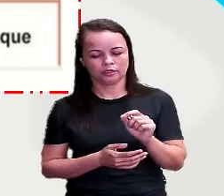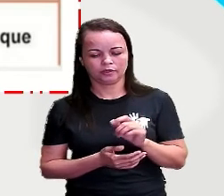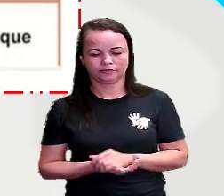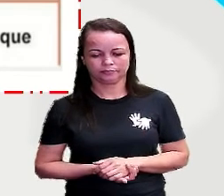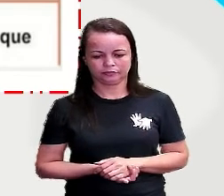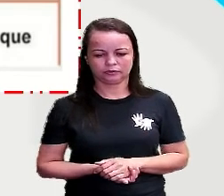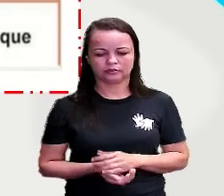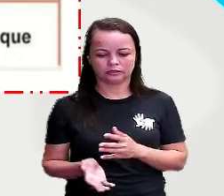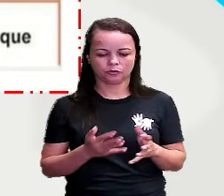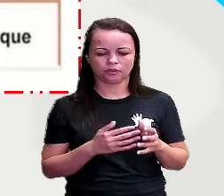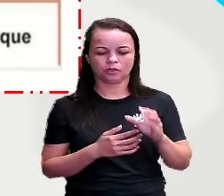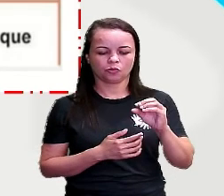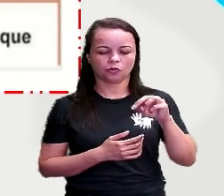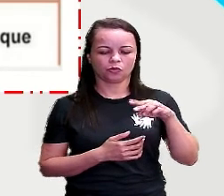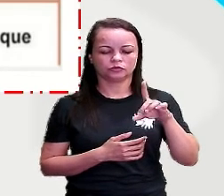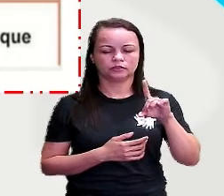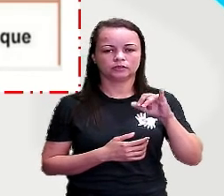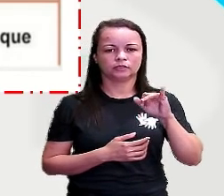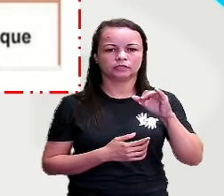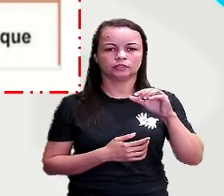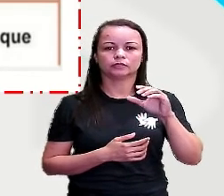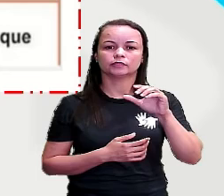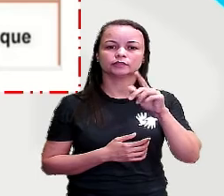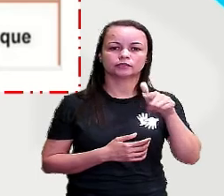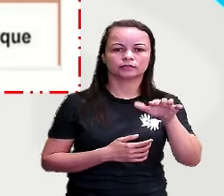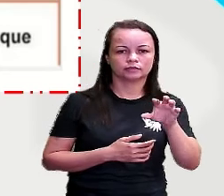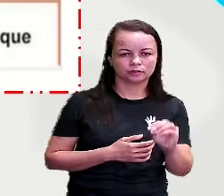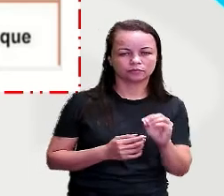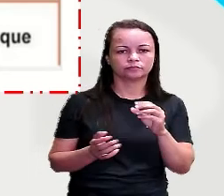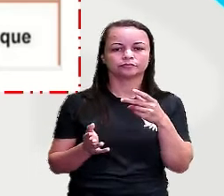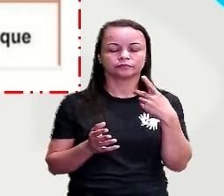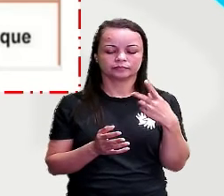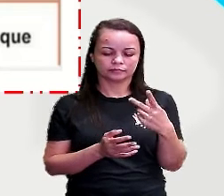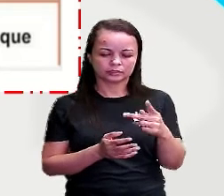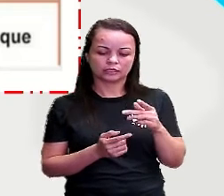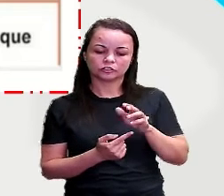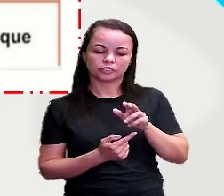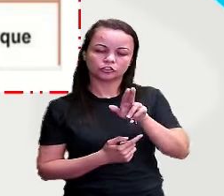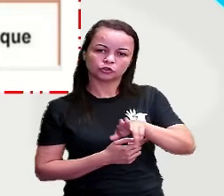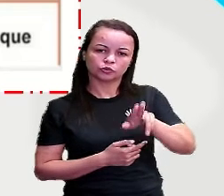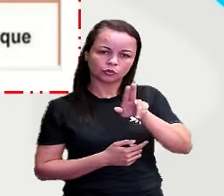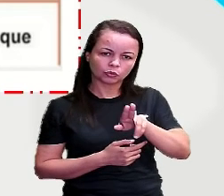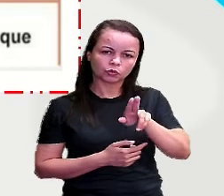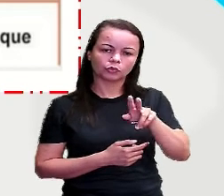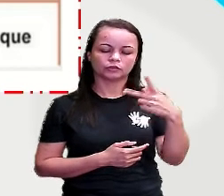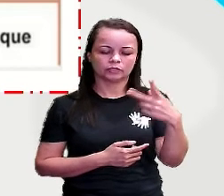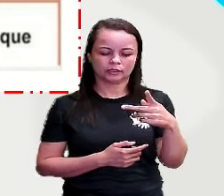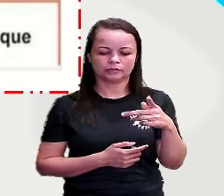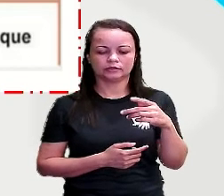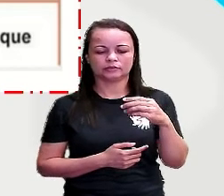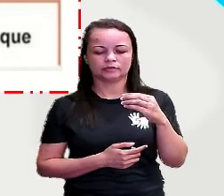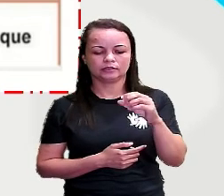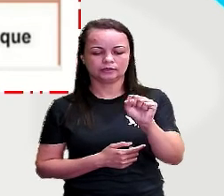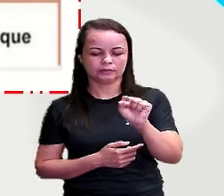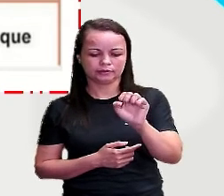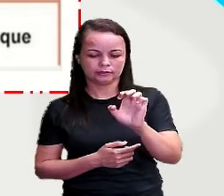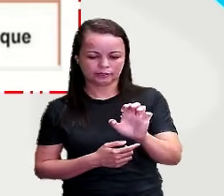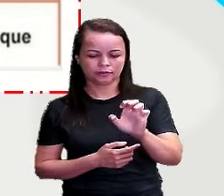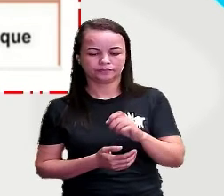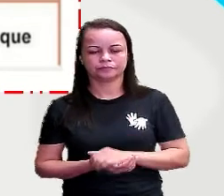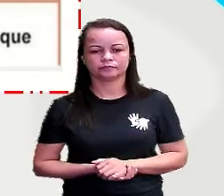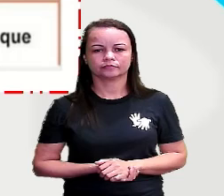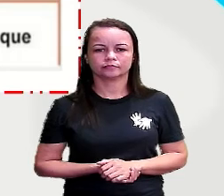que tiver aí, ó, essa presença aí de condição, a gente usa sempre essa palavrinha, essa partícula C. Então,